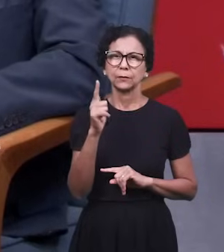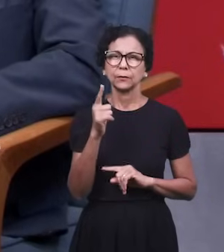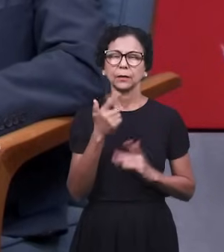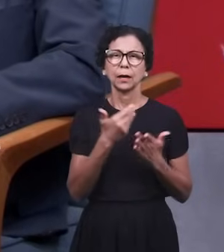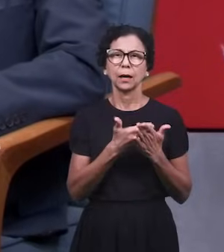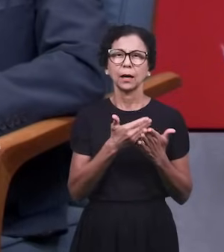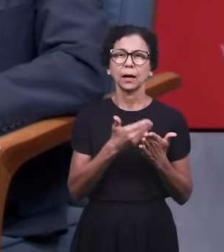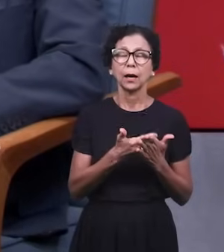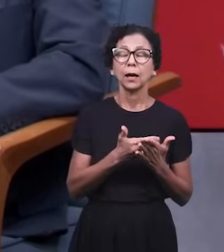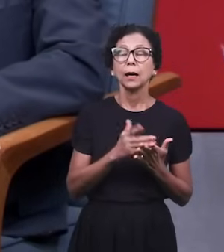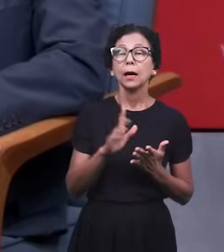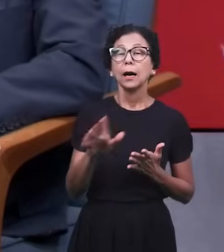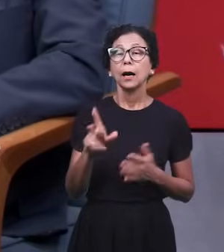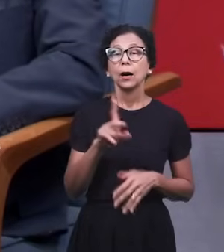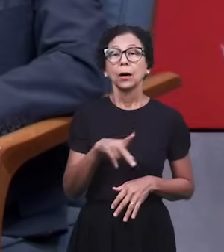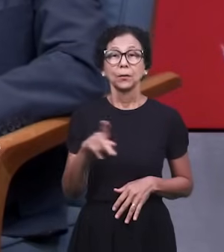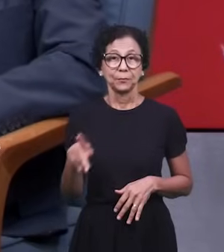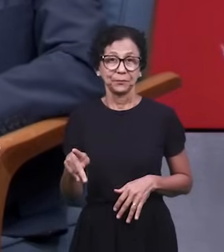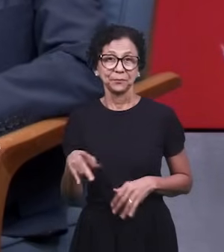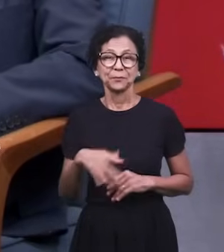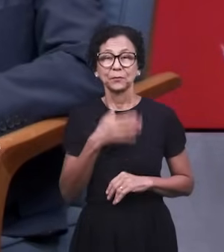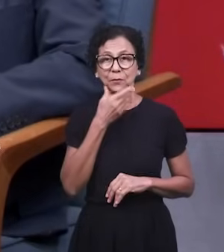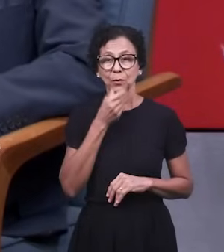e o professor